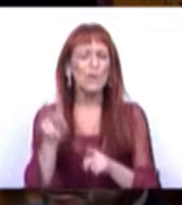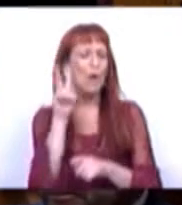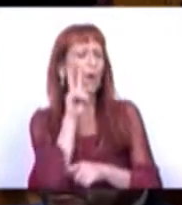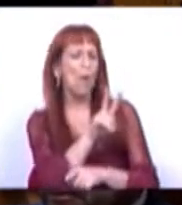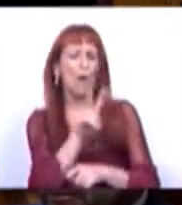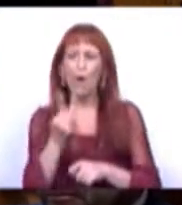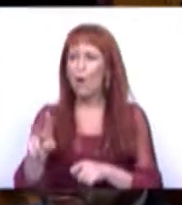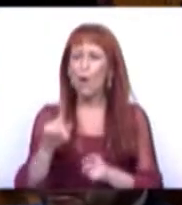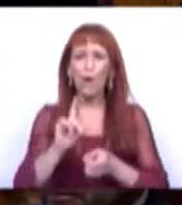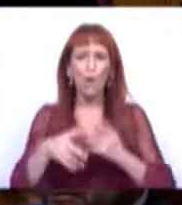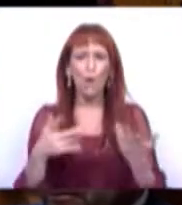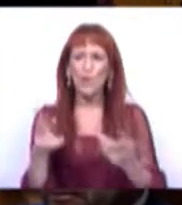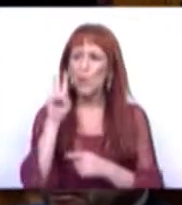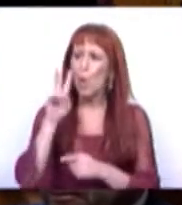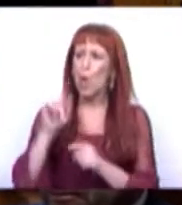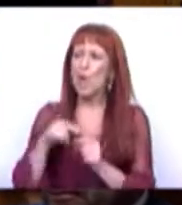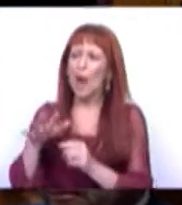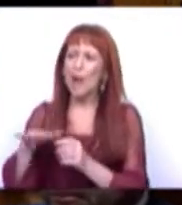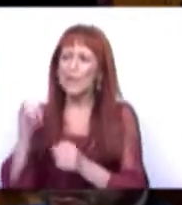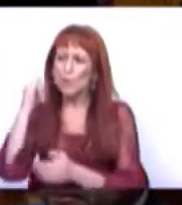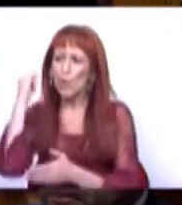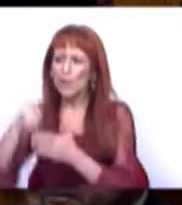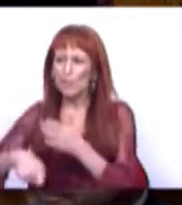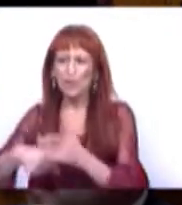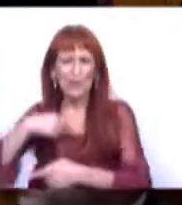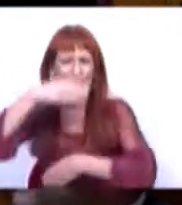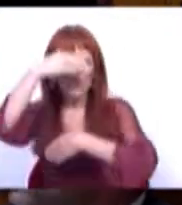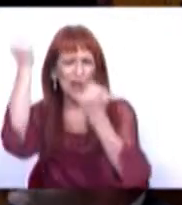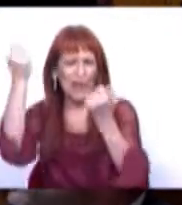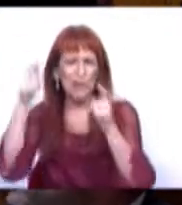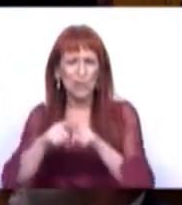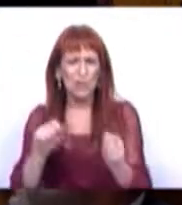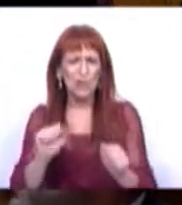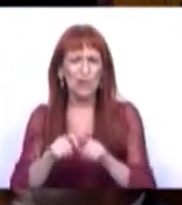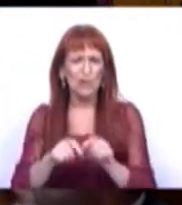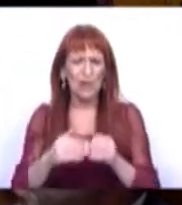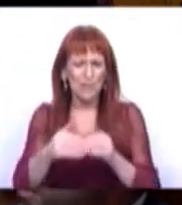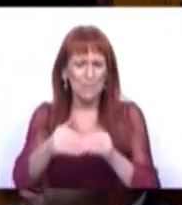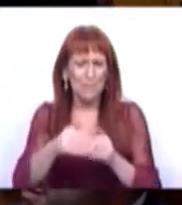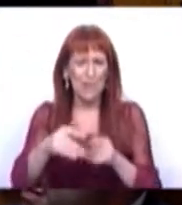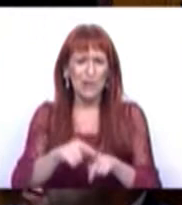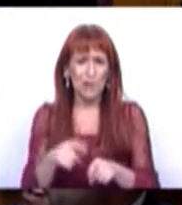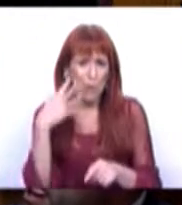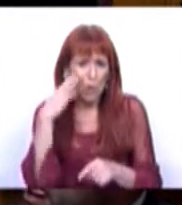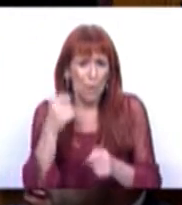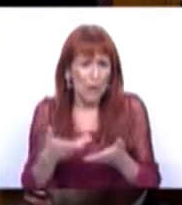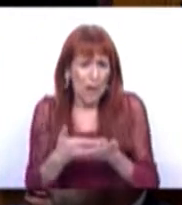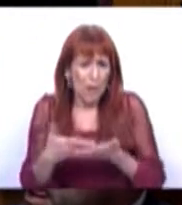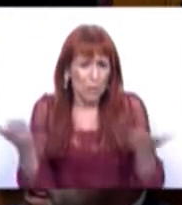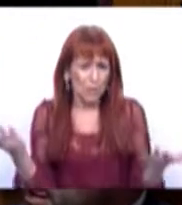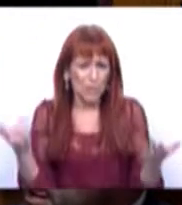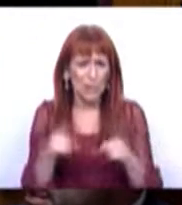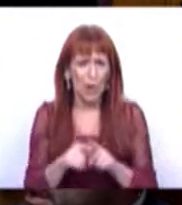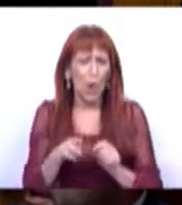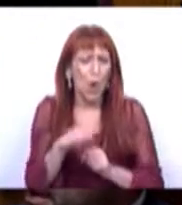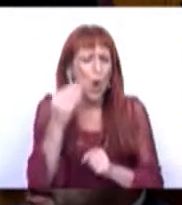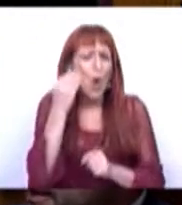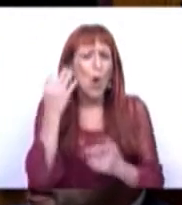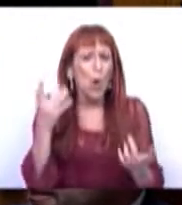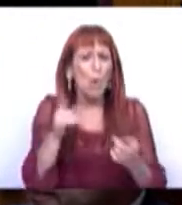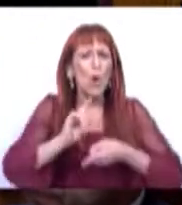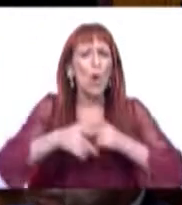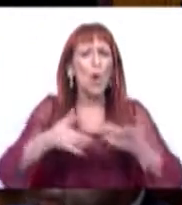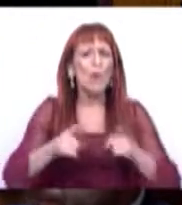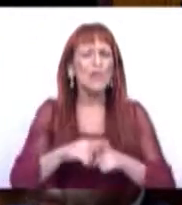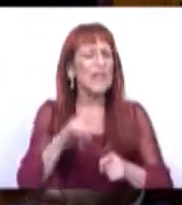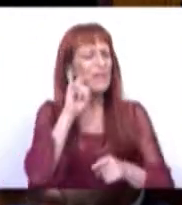olhados como aqueles que só olham para o lado dos impostos, esquecendo-se e defendendo as margens como naturais do mercado, ou da forma